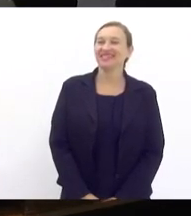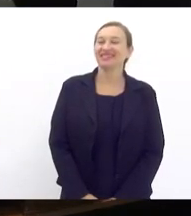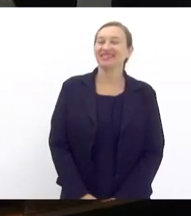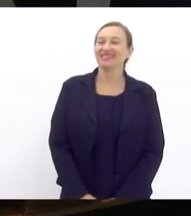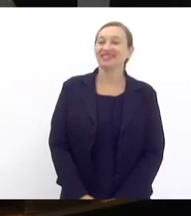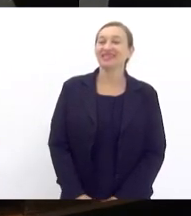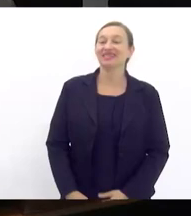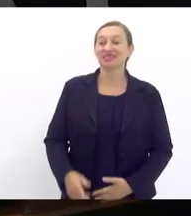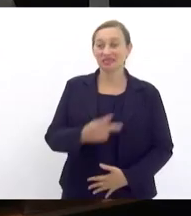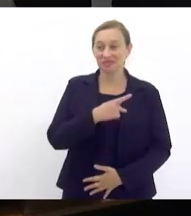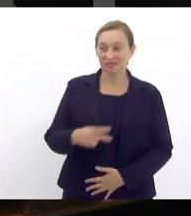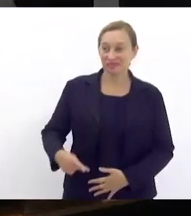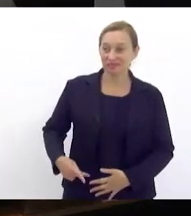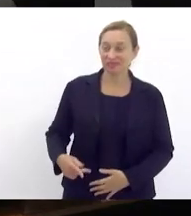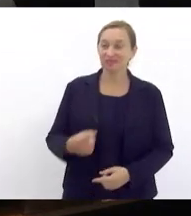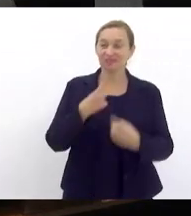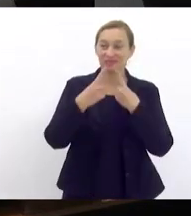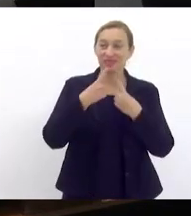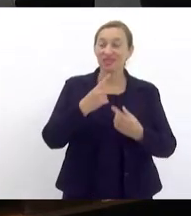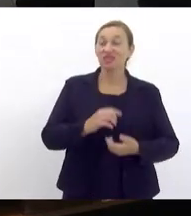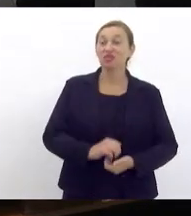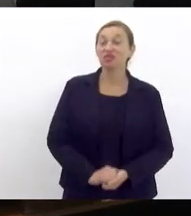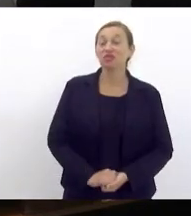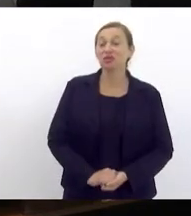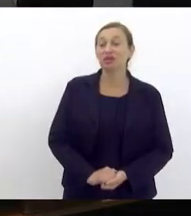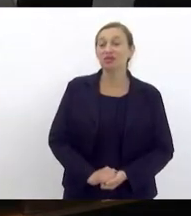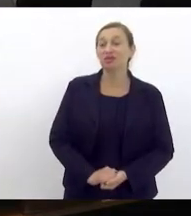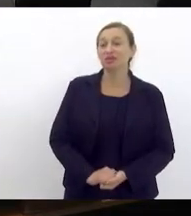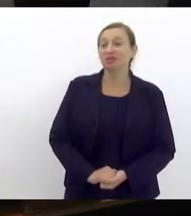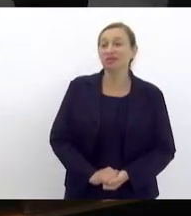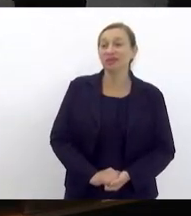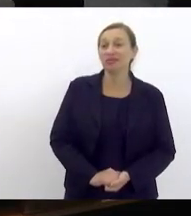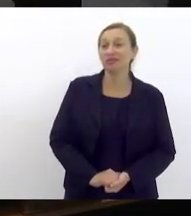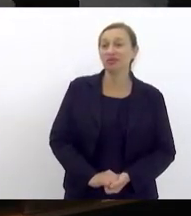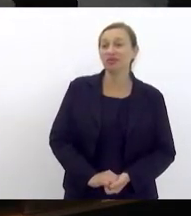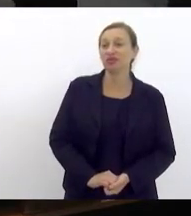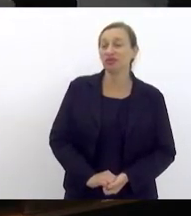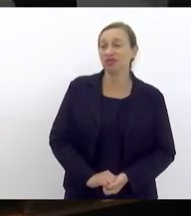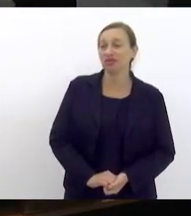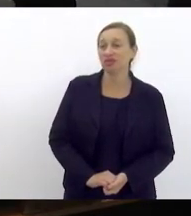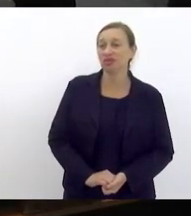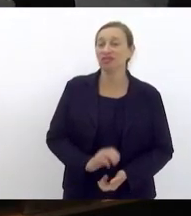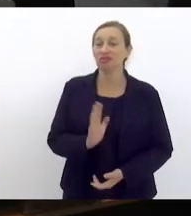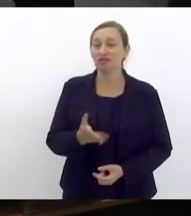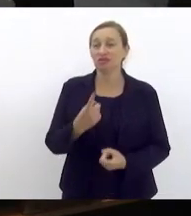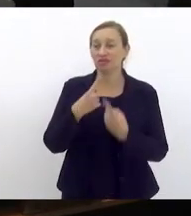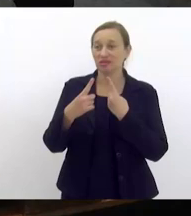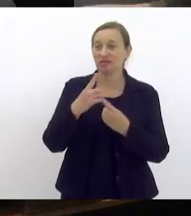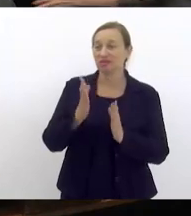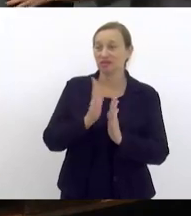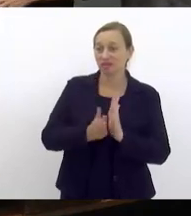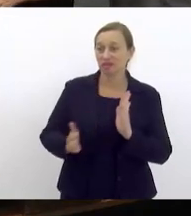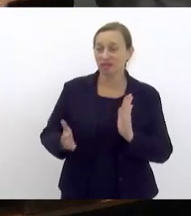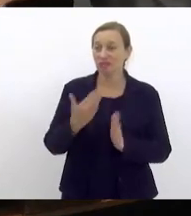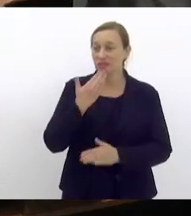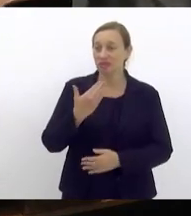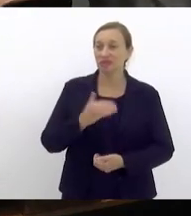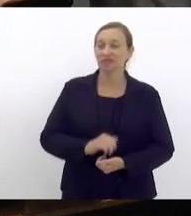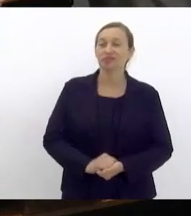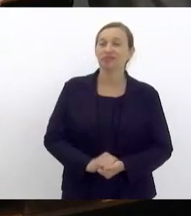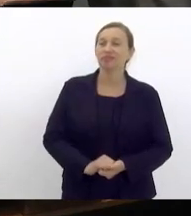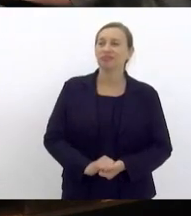Presidente eu queria discutir por favor se já virou discussão faço questão de ordem